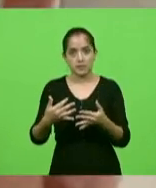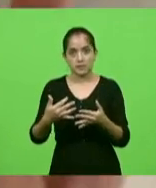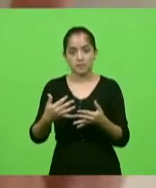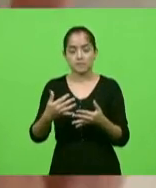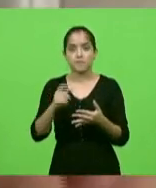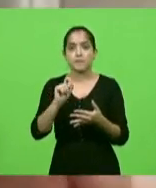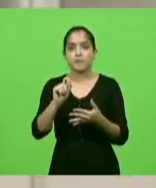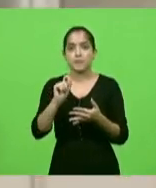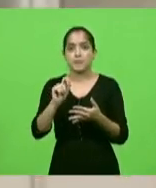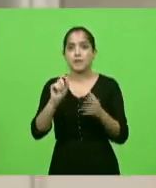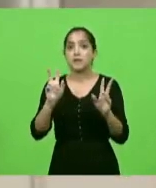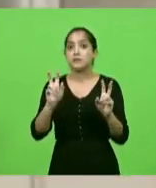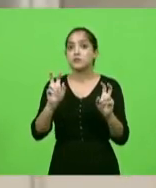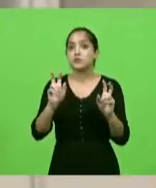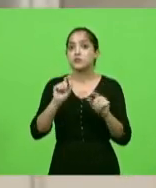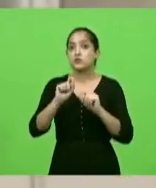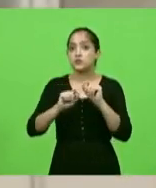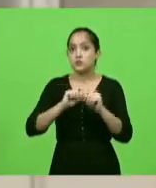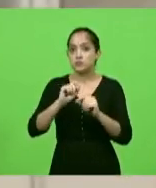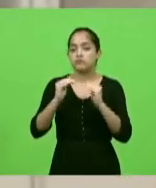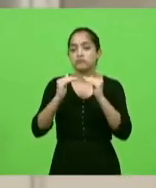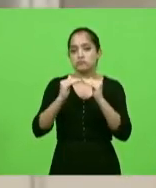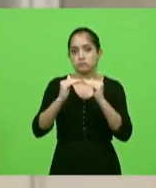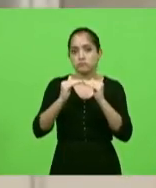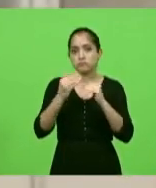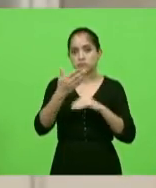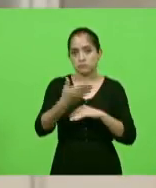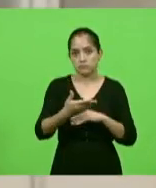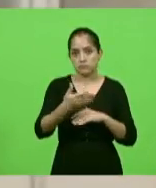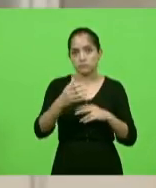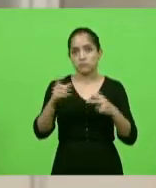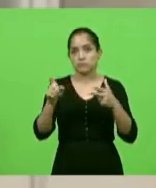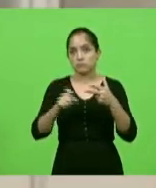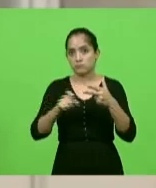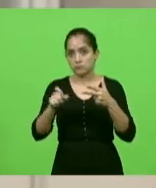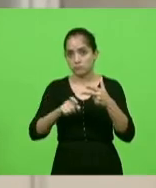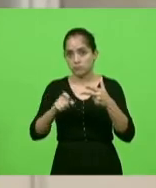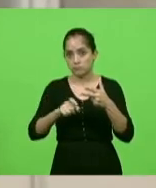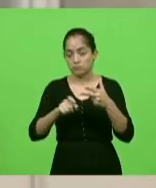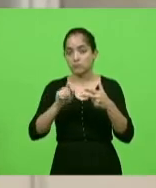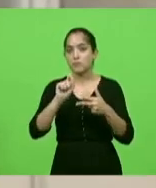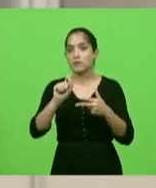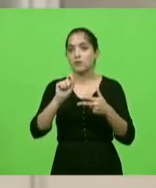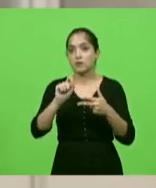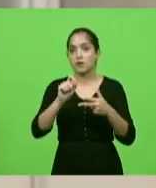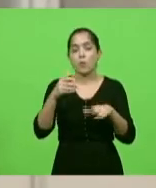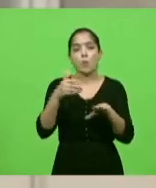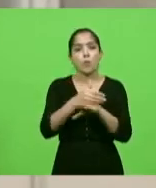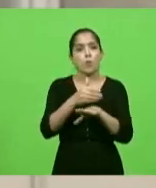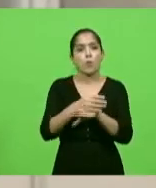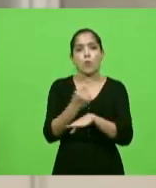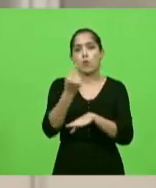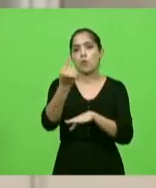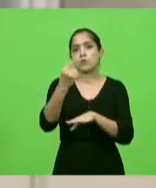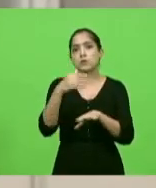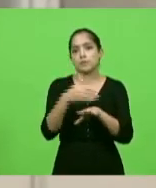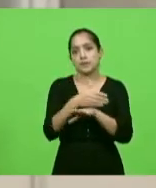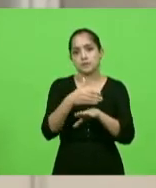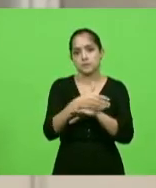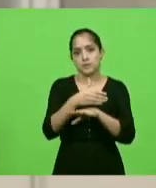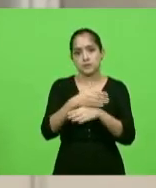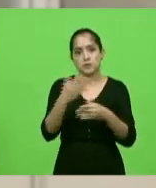com aspas de acordo no chefe do Poder Executivo sendo esta a única participação do denunciado